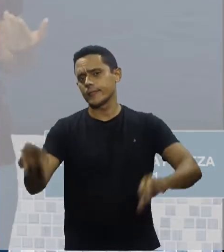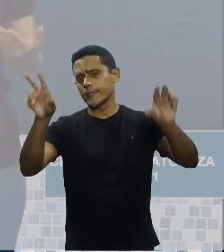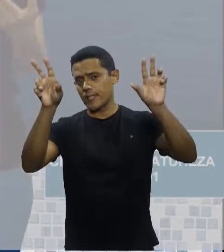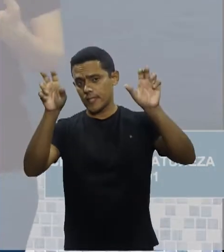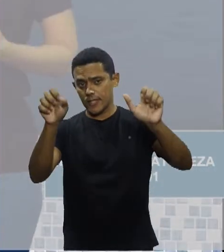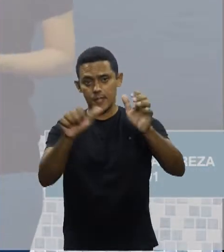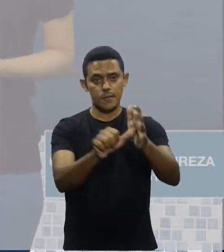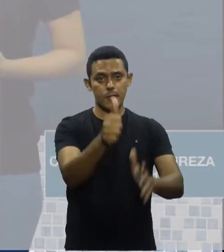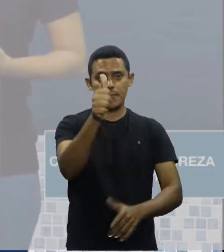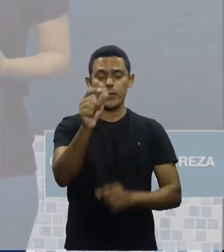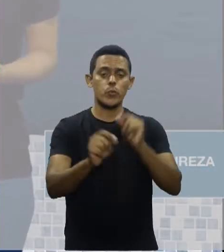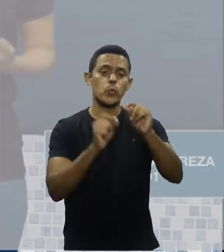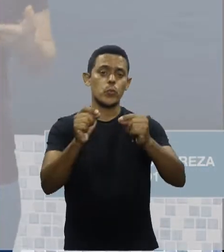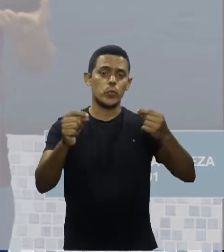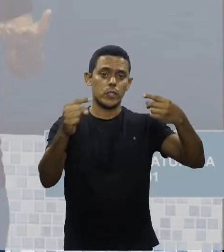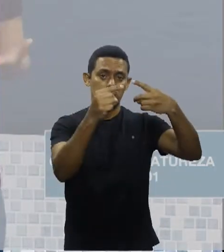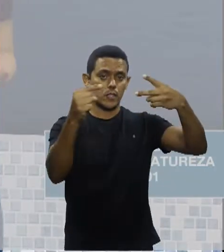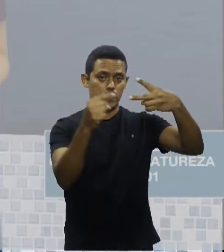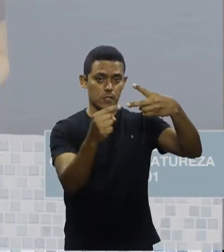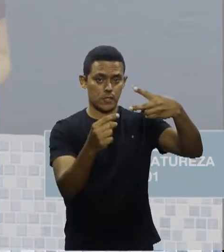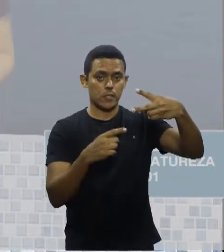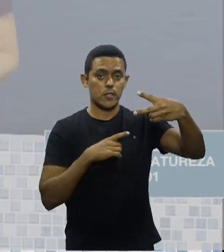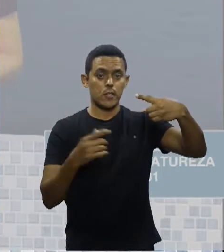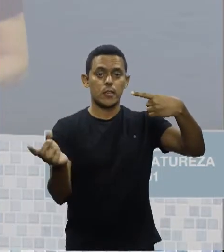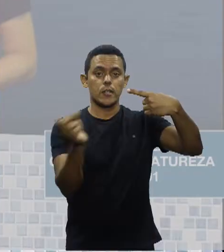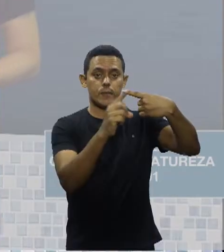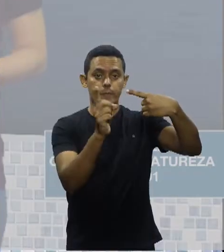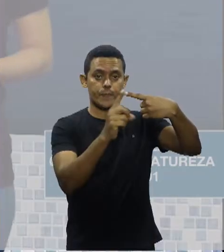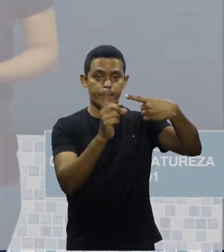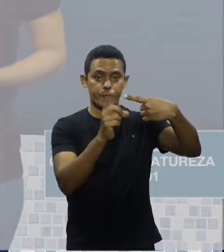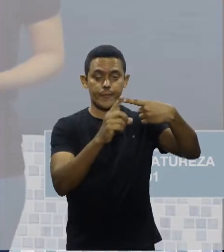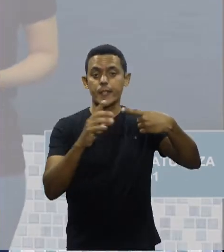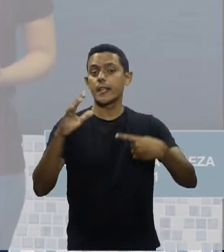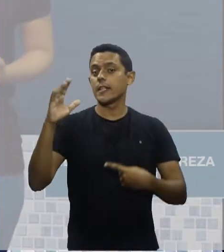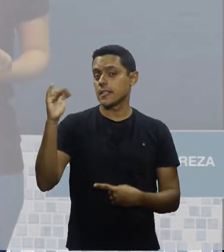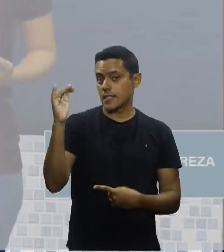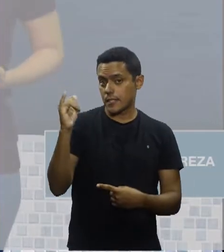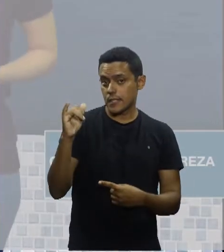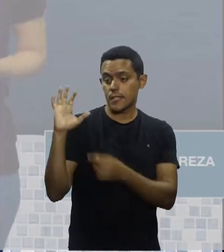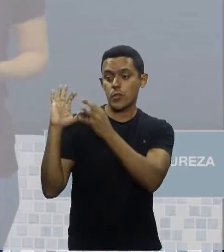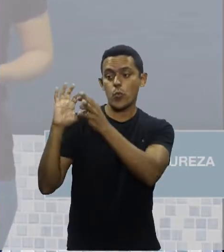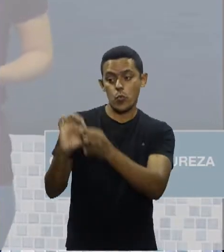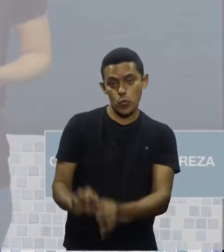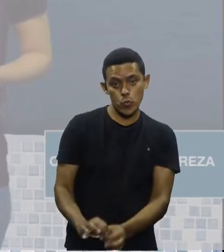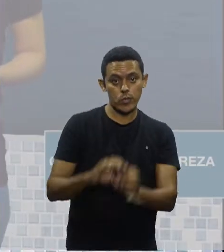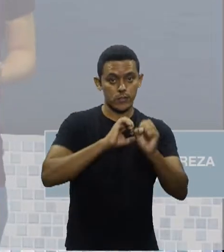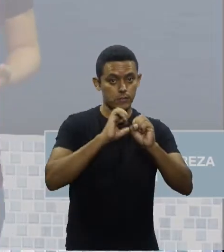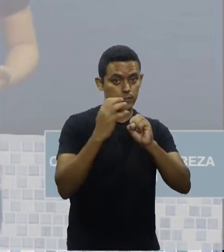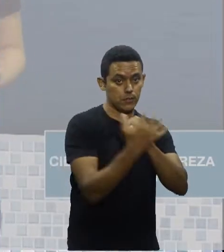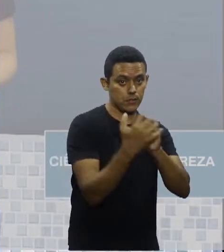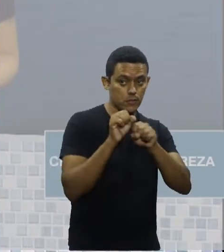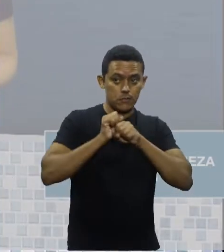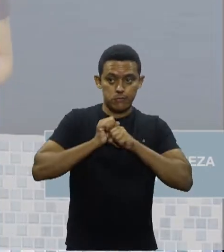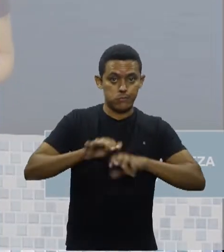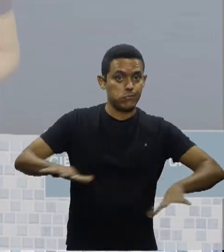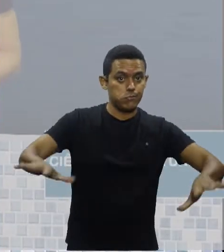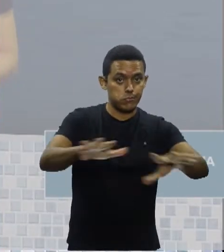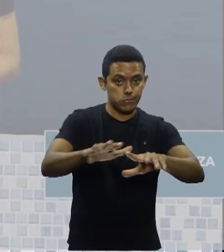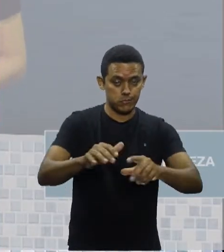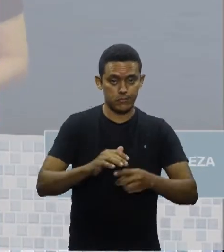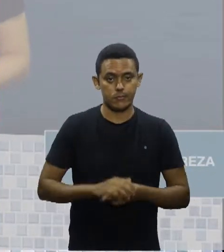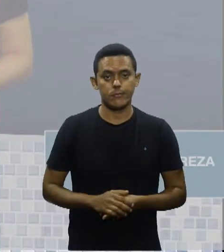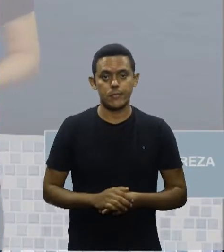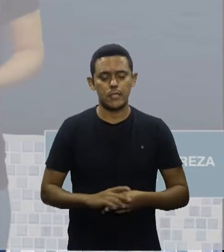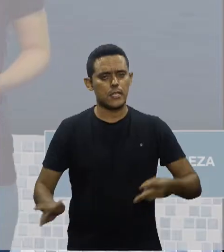apresentar para vocês em dois encontros, é a Ciência no Contexto da Pandemia. O segundo tema vai ser a respeito de